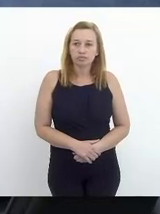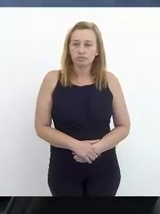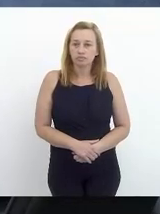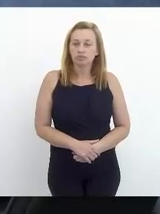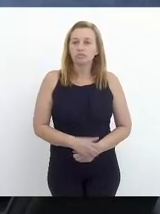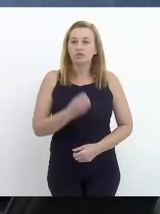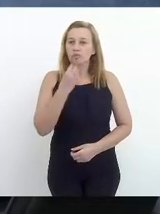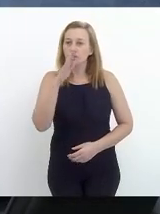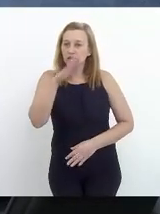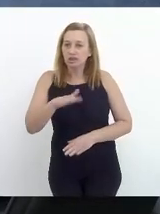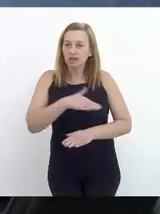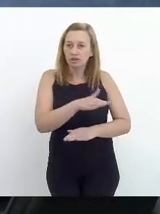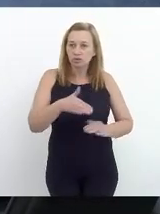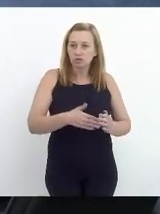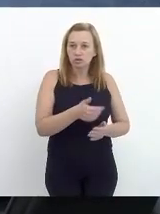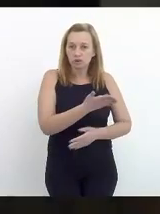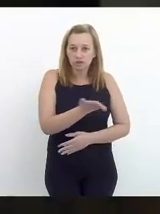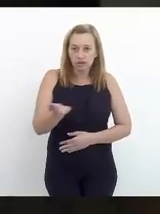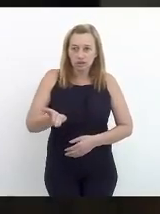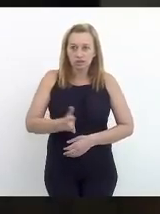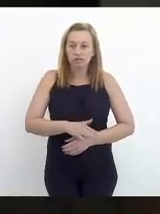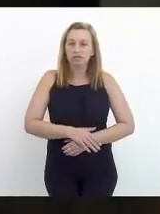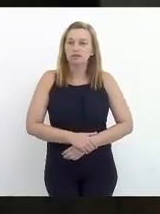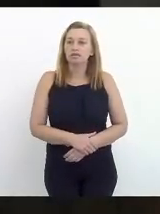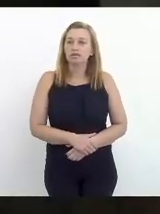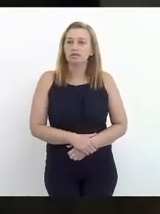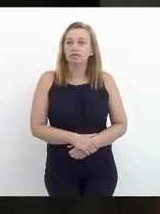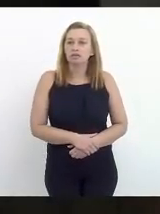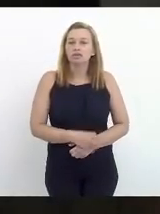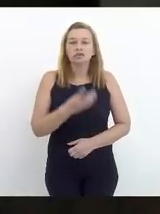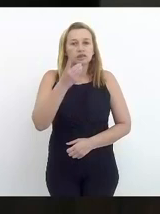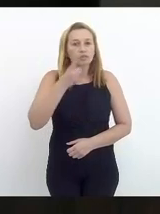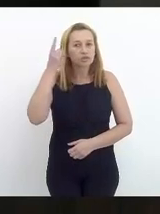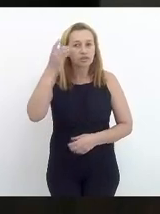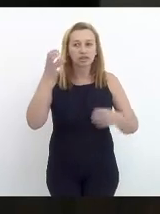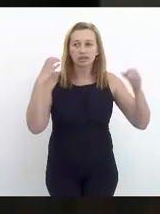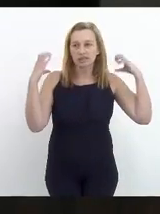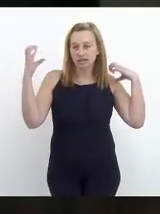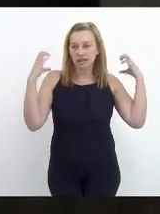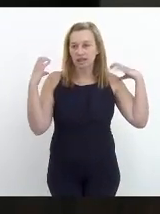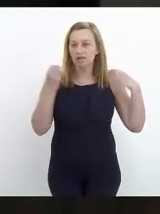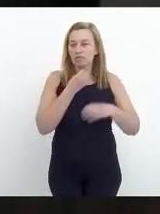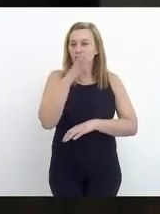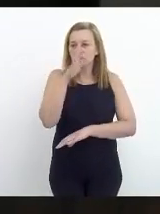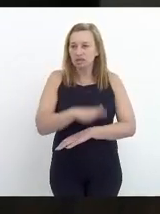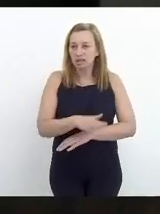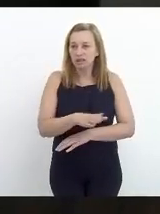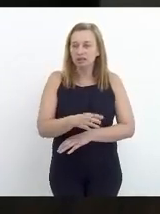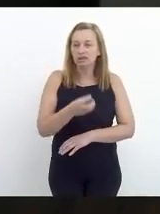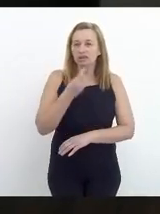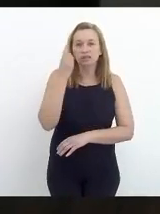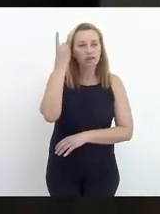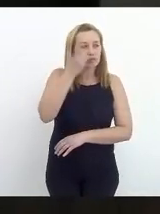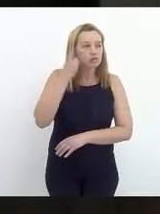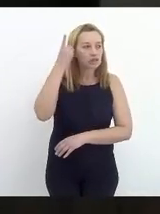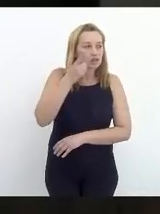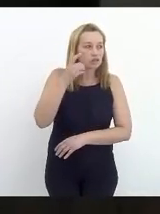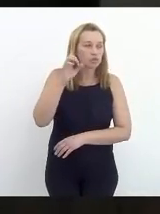Boa tarde a todas e todos. Deputada Célia, boa tarde. Deputado Wellington.